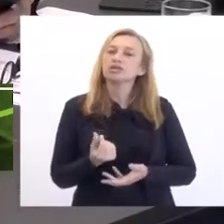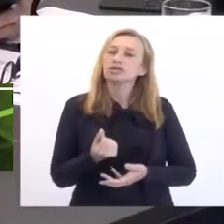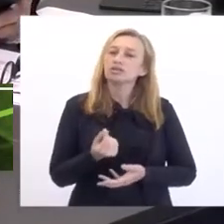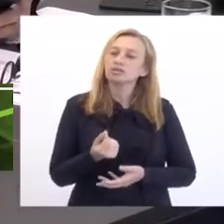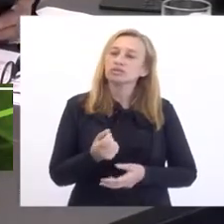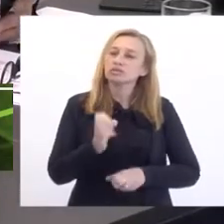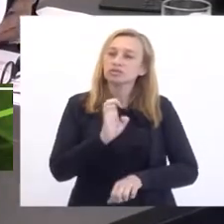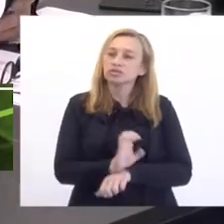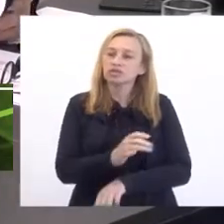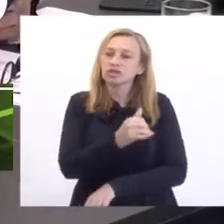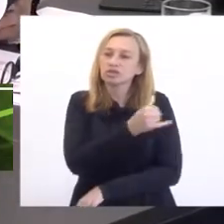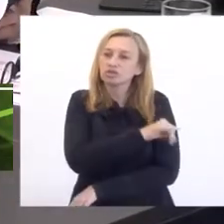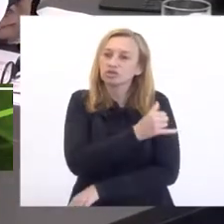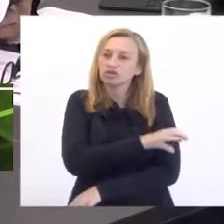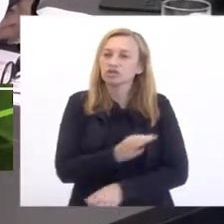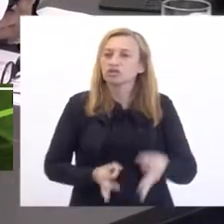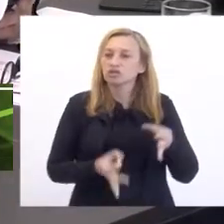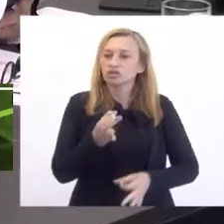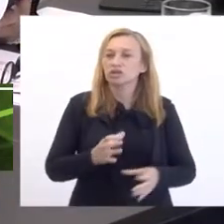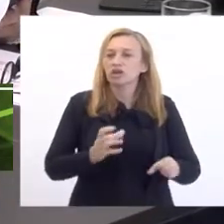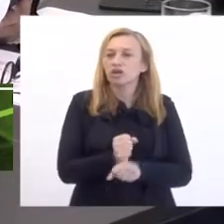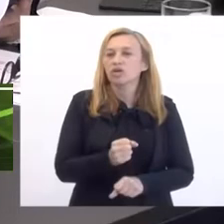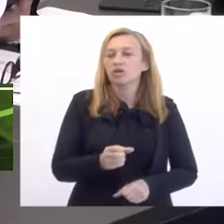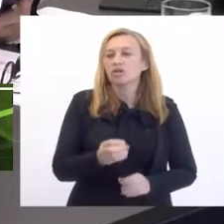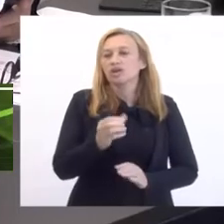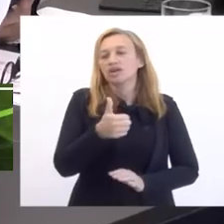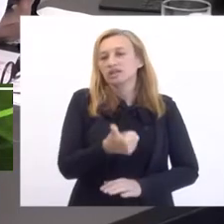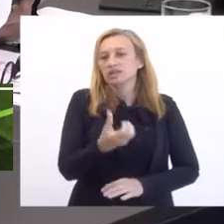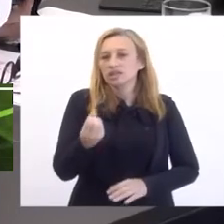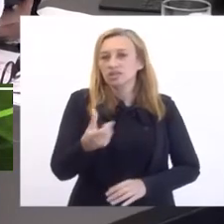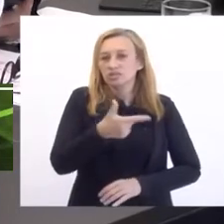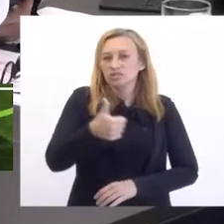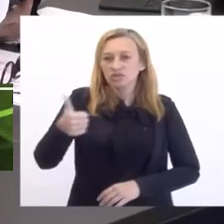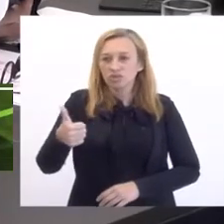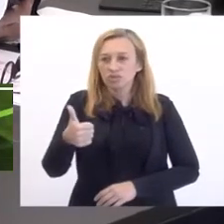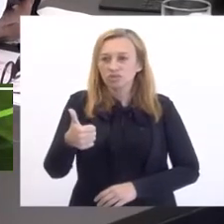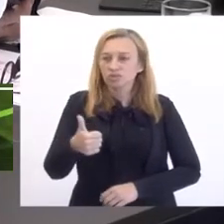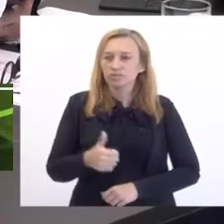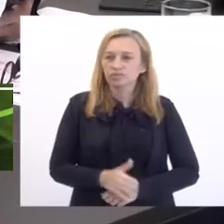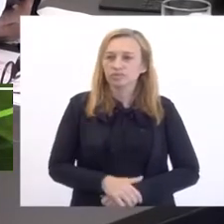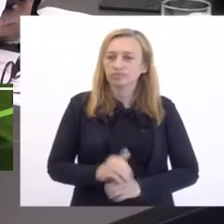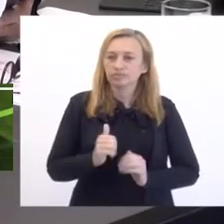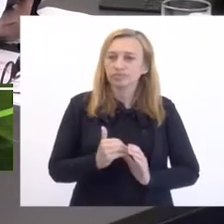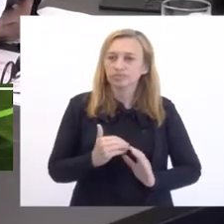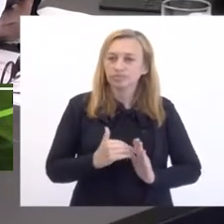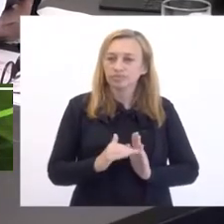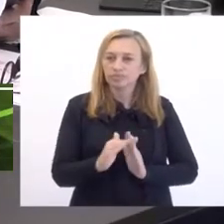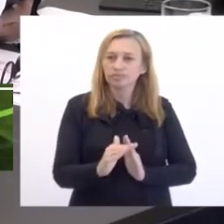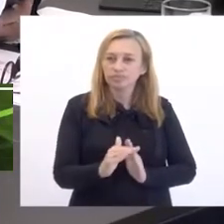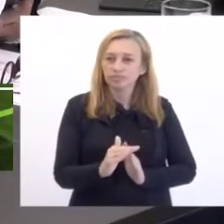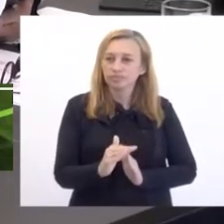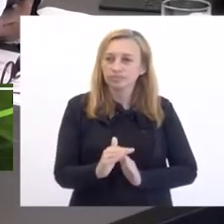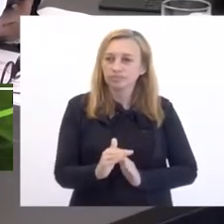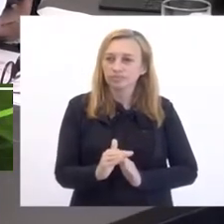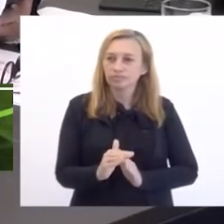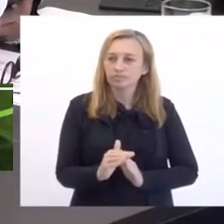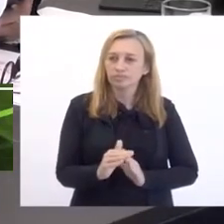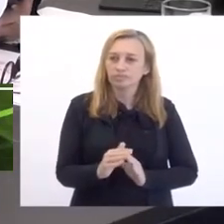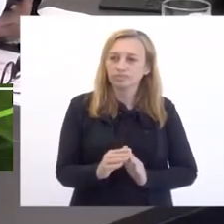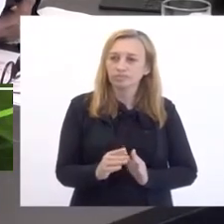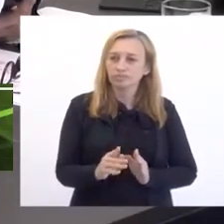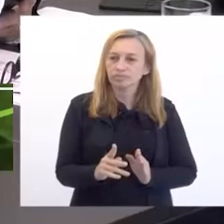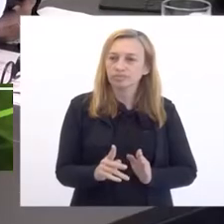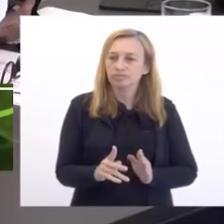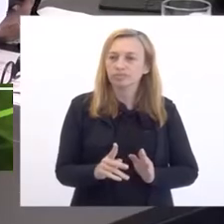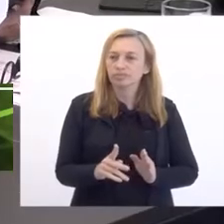Rio de Janeiro. Ofício 16 de 2021, que encaminha a prestação de contas